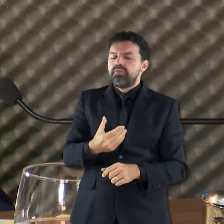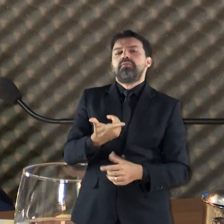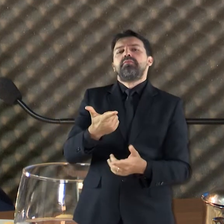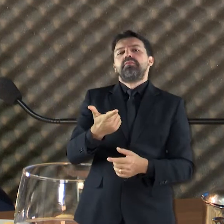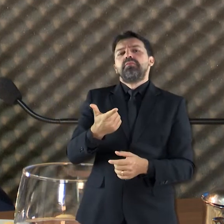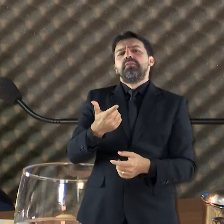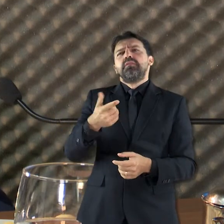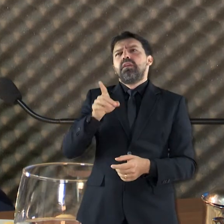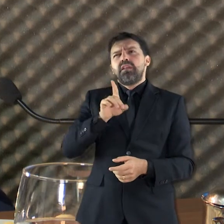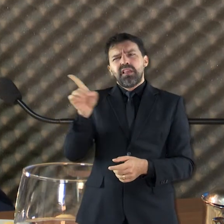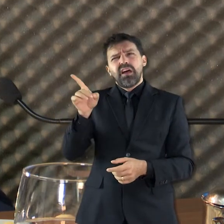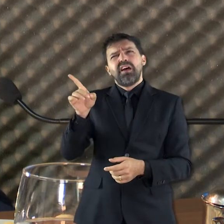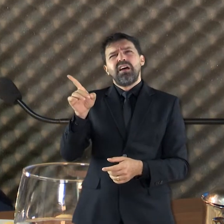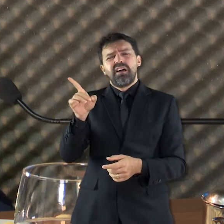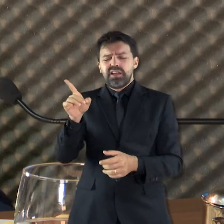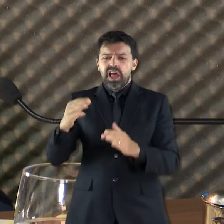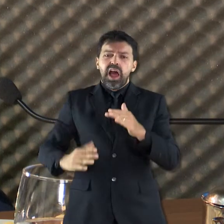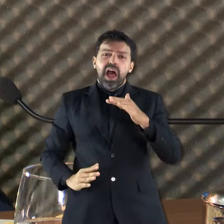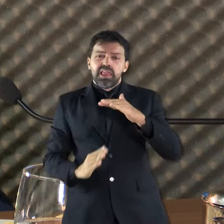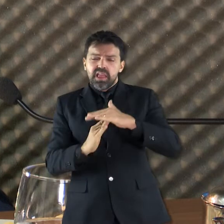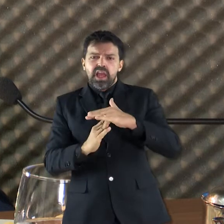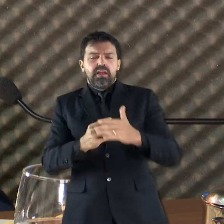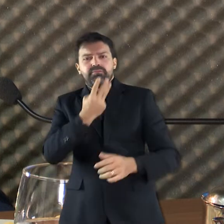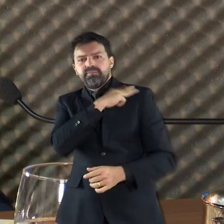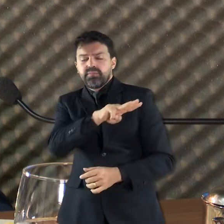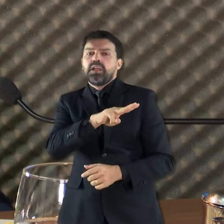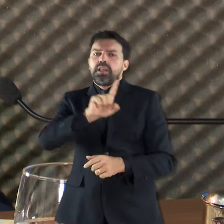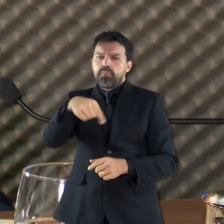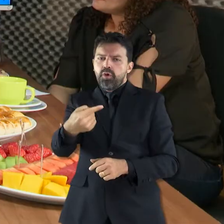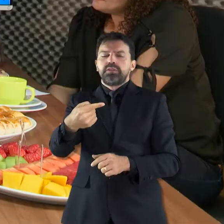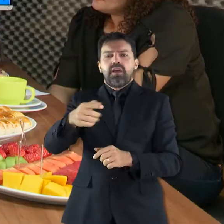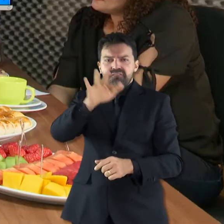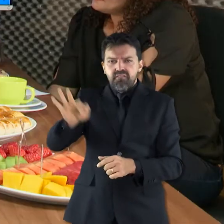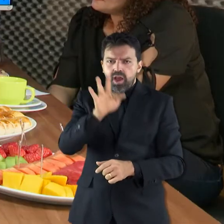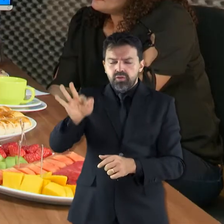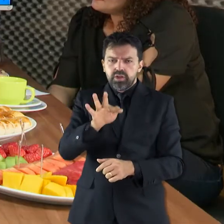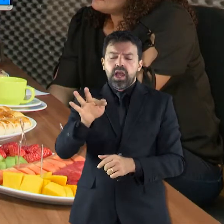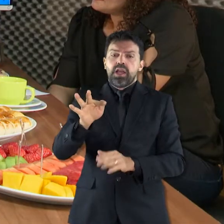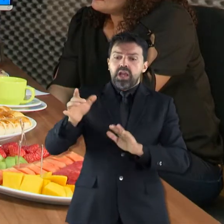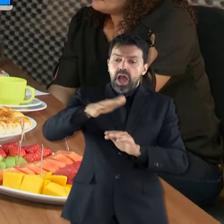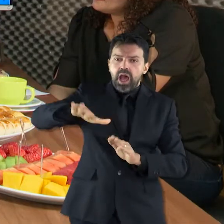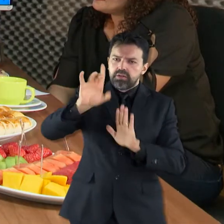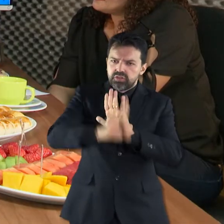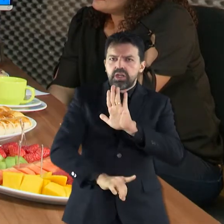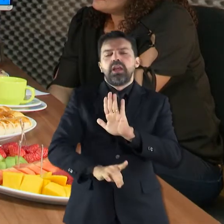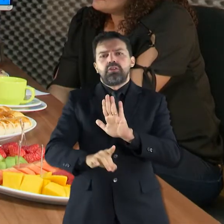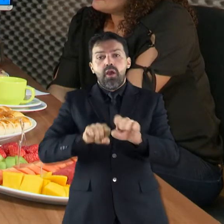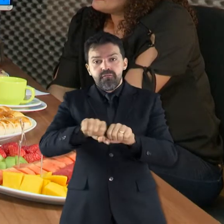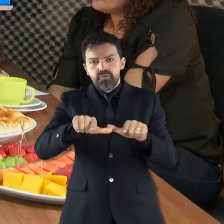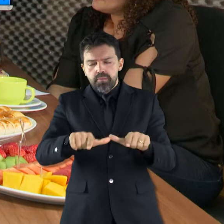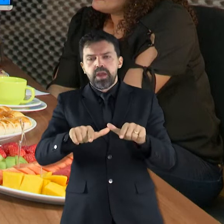Aí fiquei em Manaus até terminar o ensino médio, fiz a faculdade lá de Direito também. Quando eu me formei, eu passei